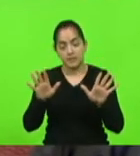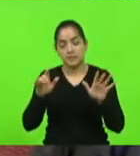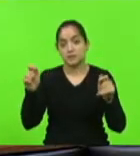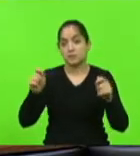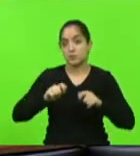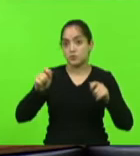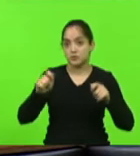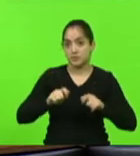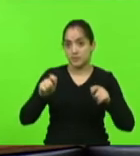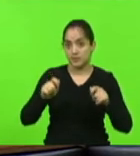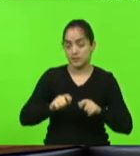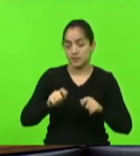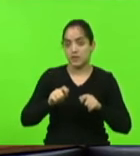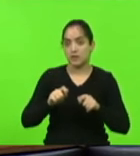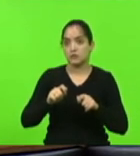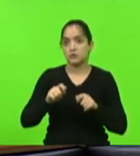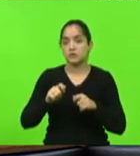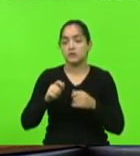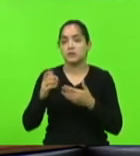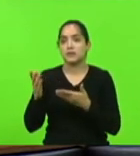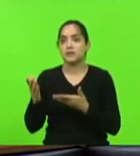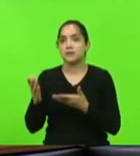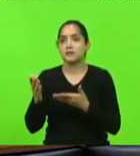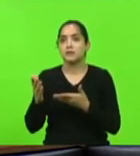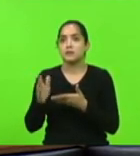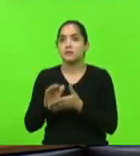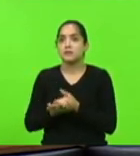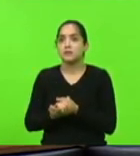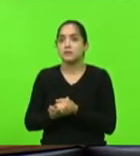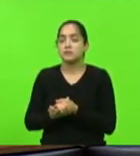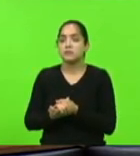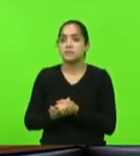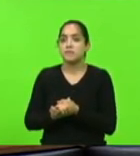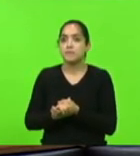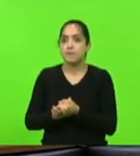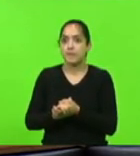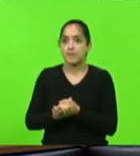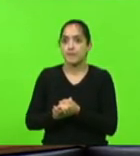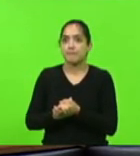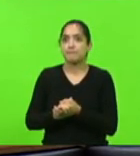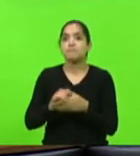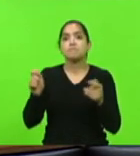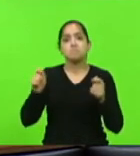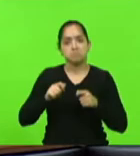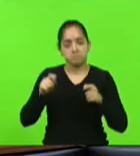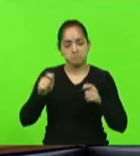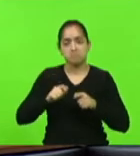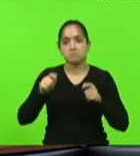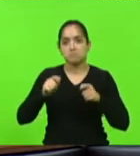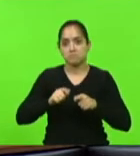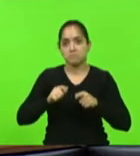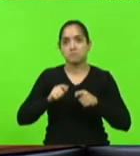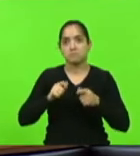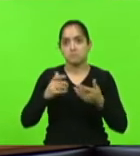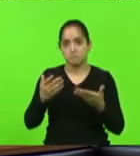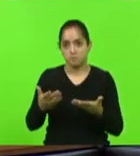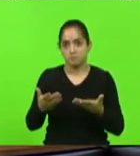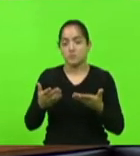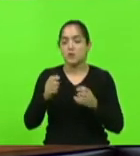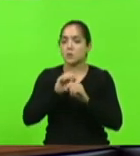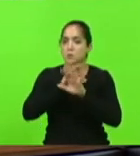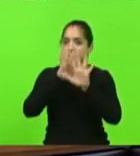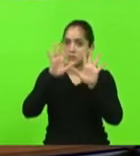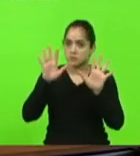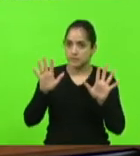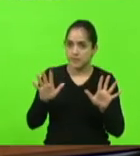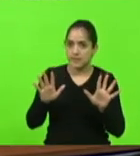de deputado Berlanda, deputado Silvio, há que ter, sim, a possibilidade de fazer uma coisa com transparência, uma